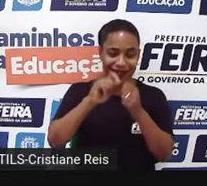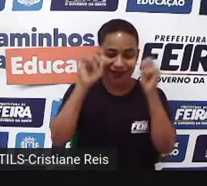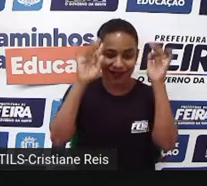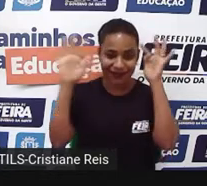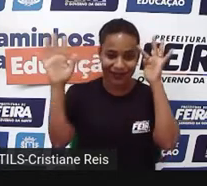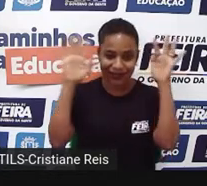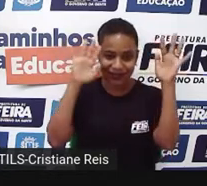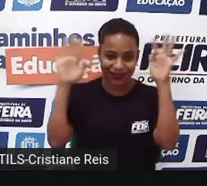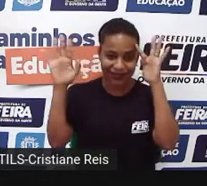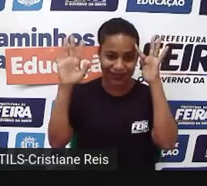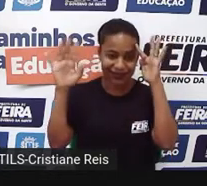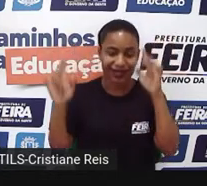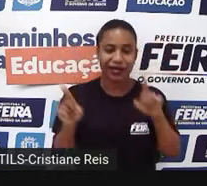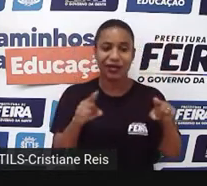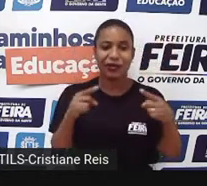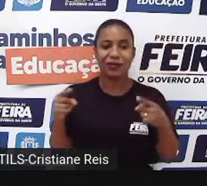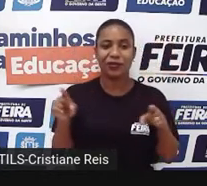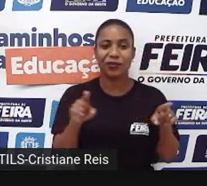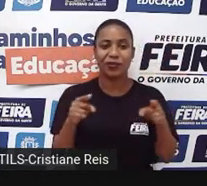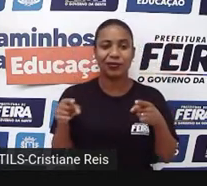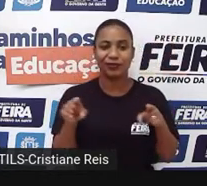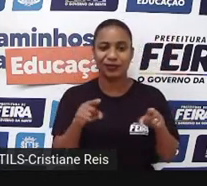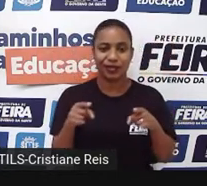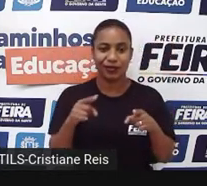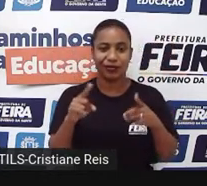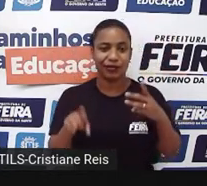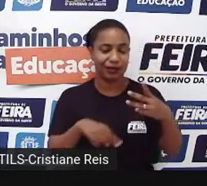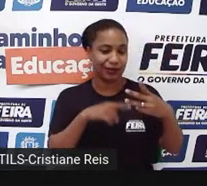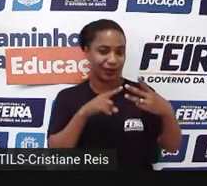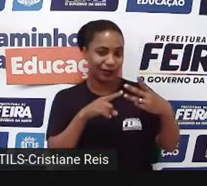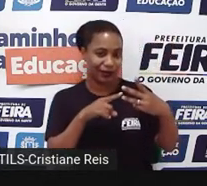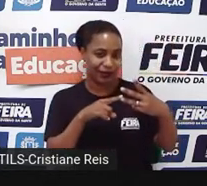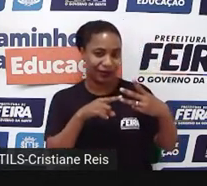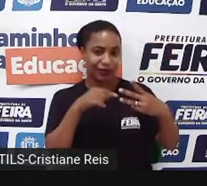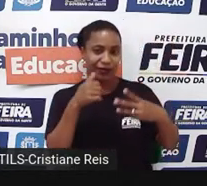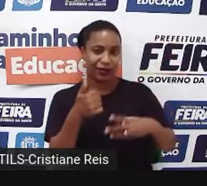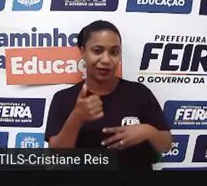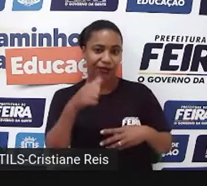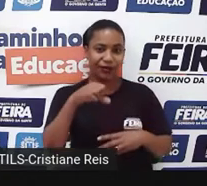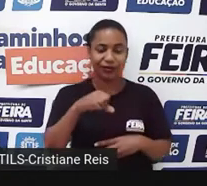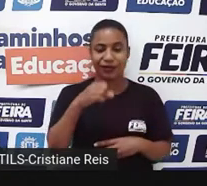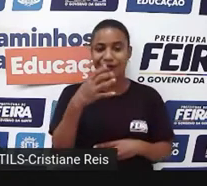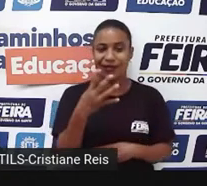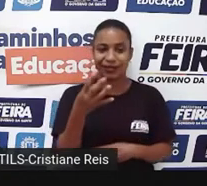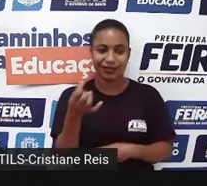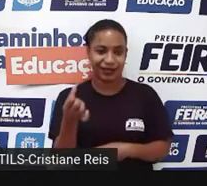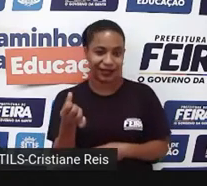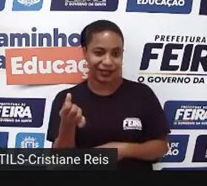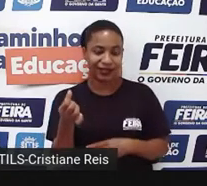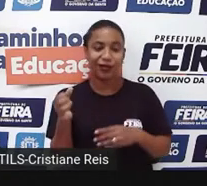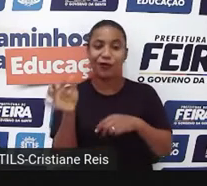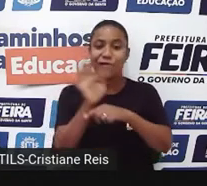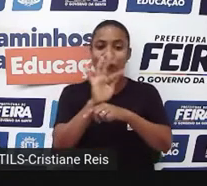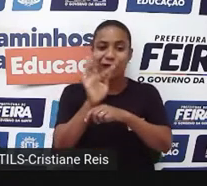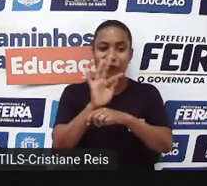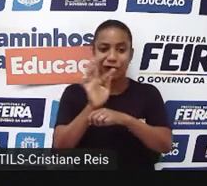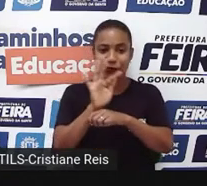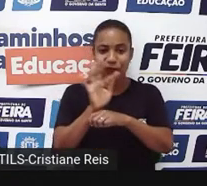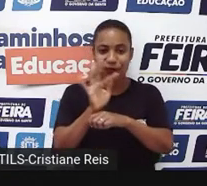1946, em 1946, também um outro filme experimentou essa ferramenta, né?